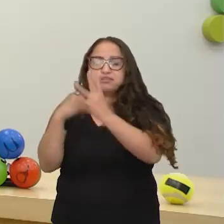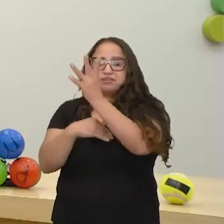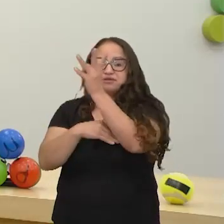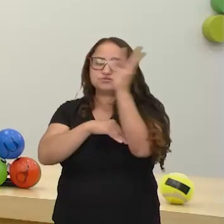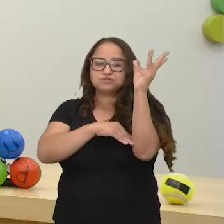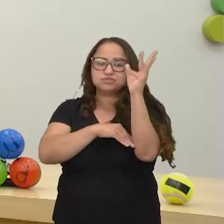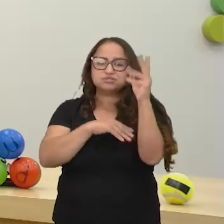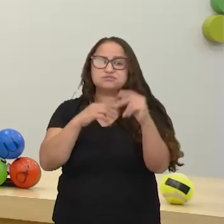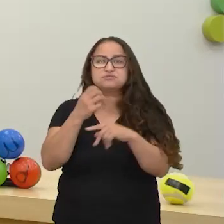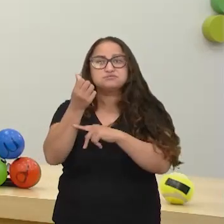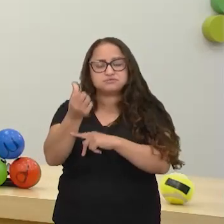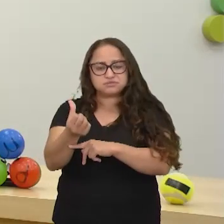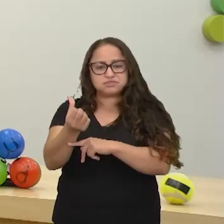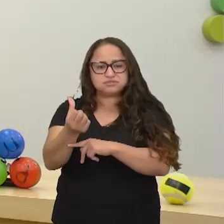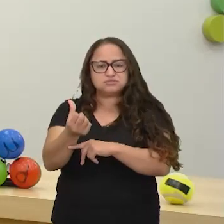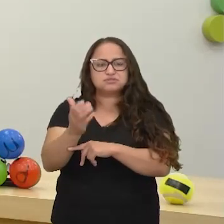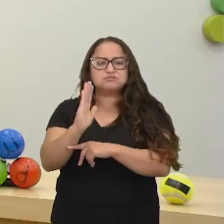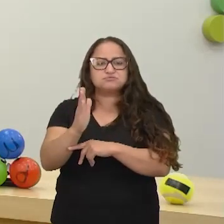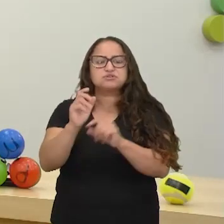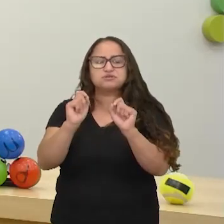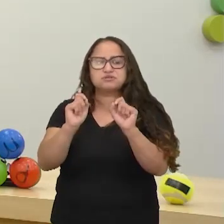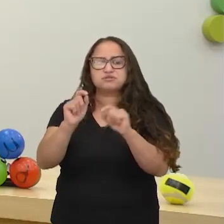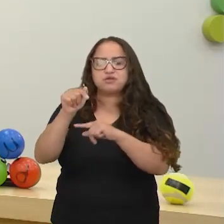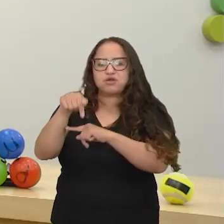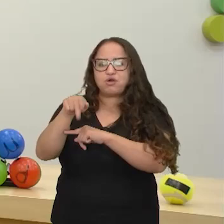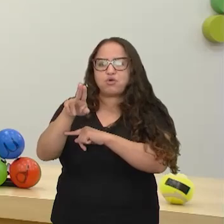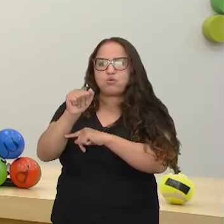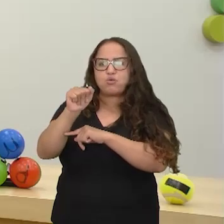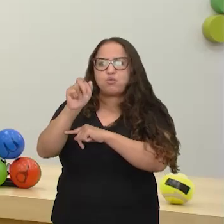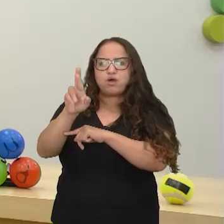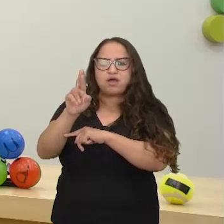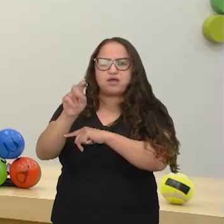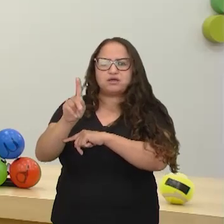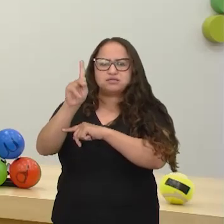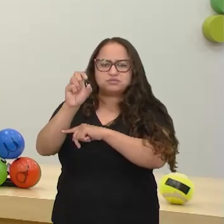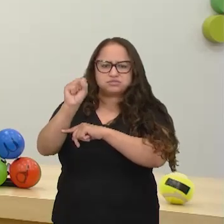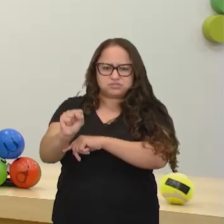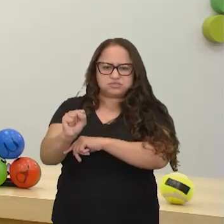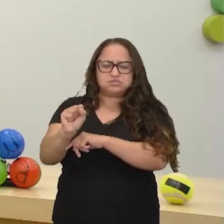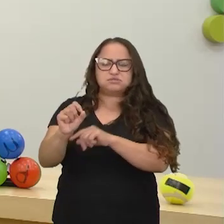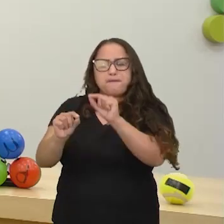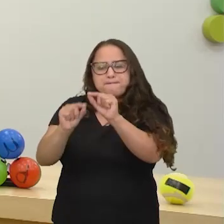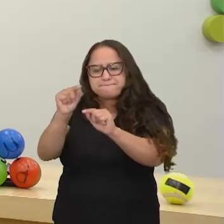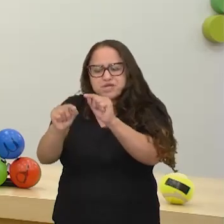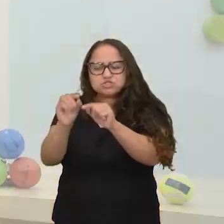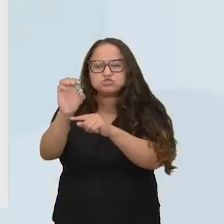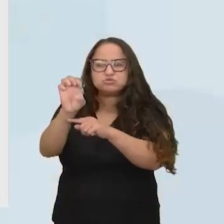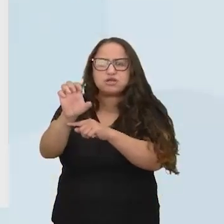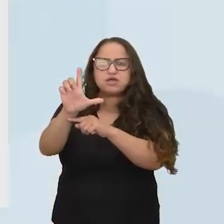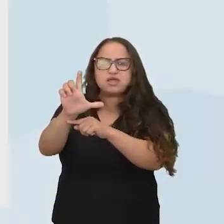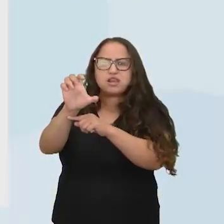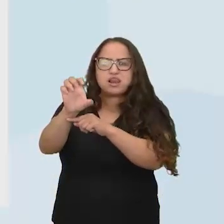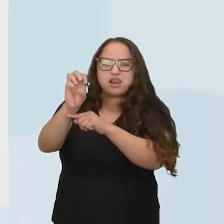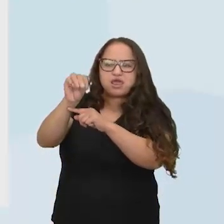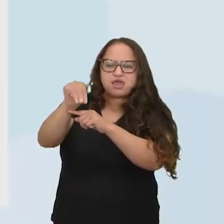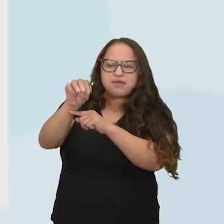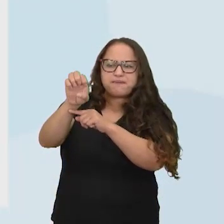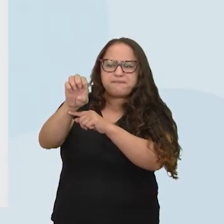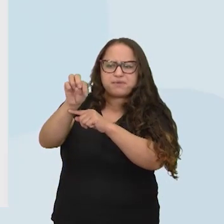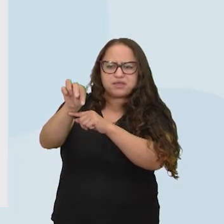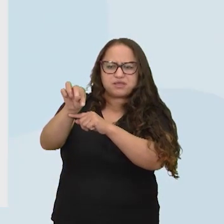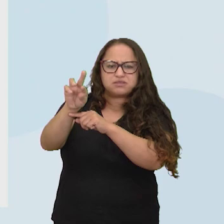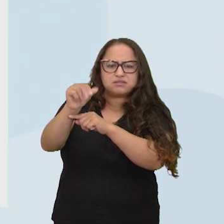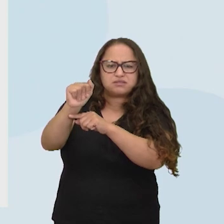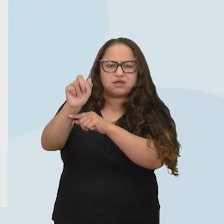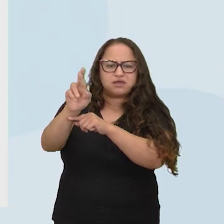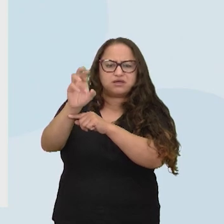6 quarks e aí no caso as partículas também elementares, né? Os quarks ali, partículas elementares também.